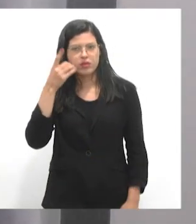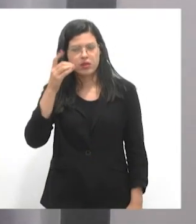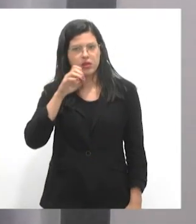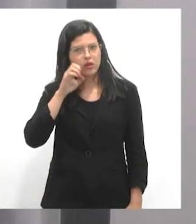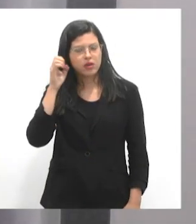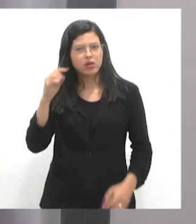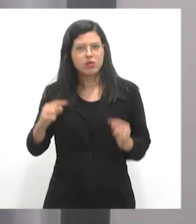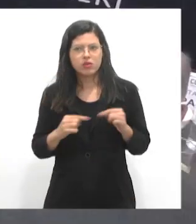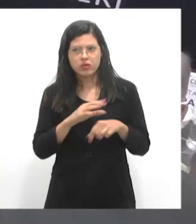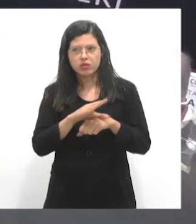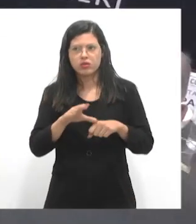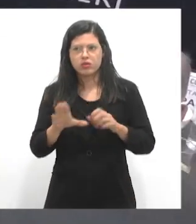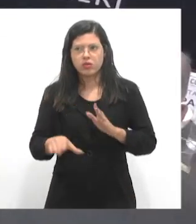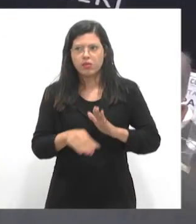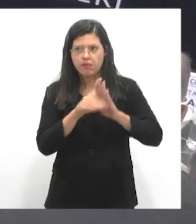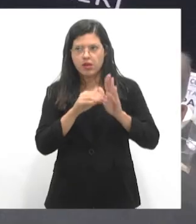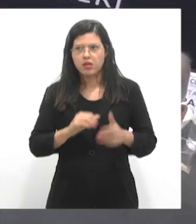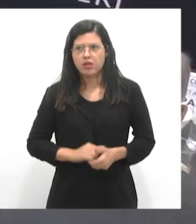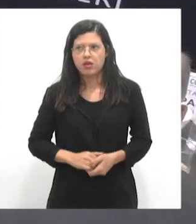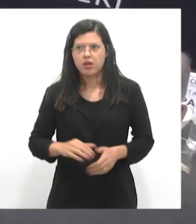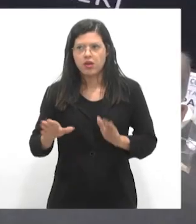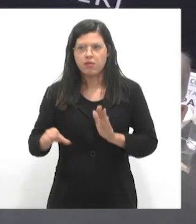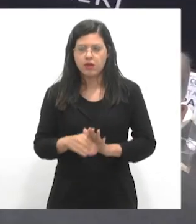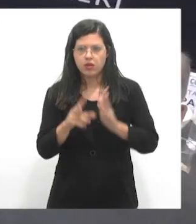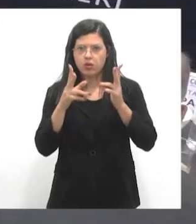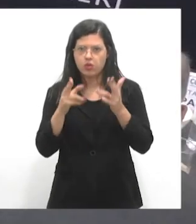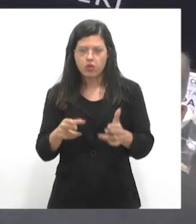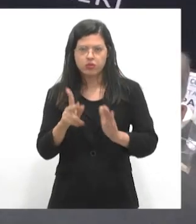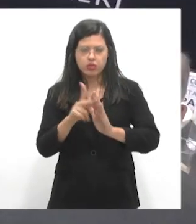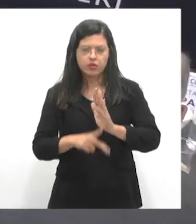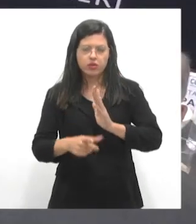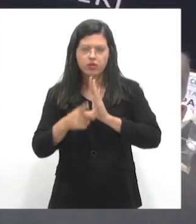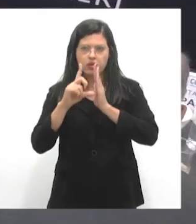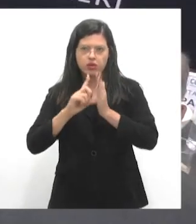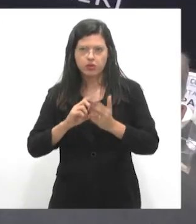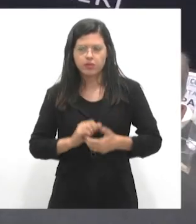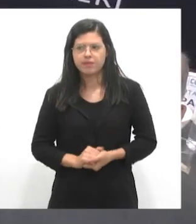com a emenda. E a emenda, presidente, foi igual ao do projeto anterior. Perfeito.